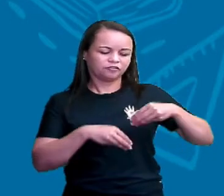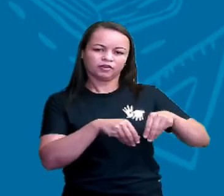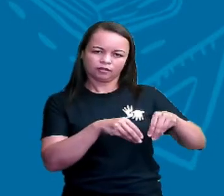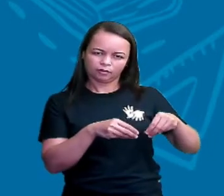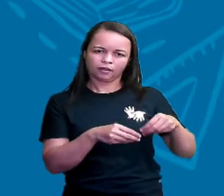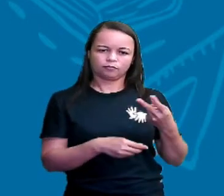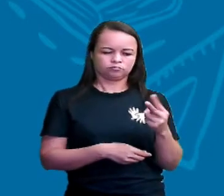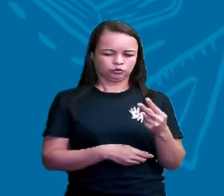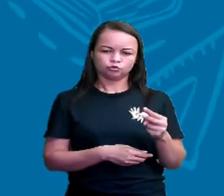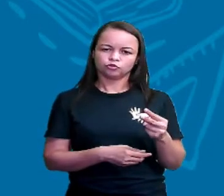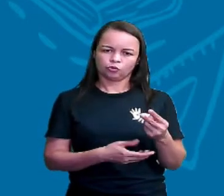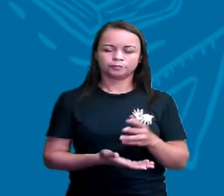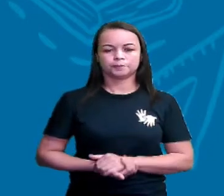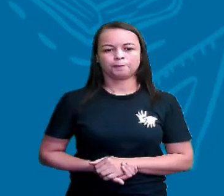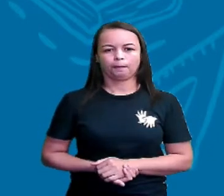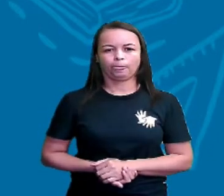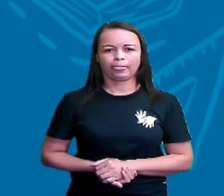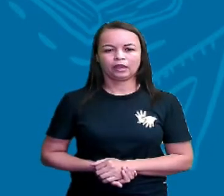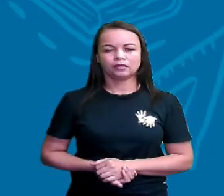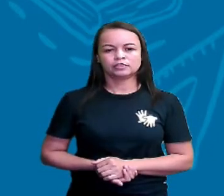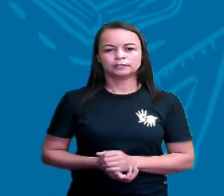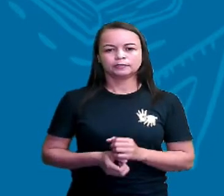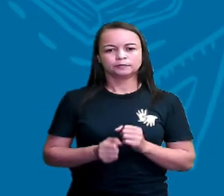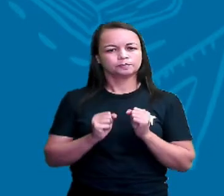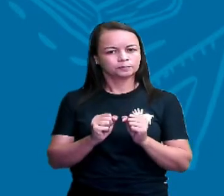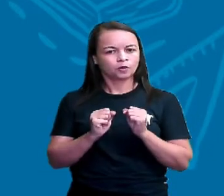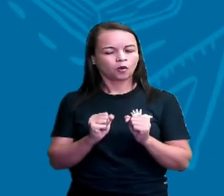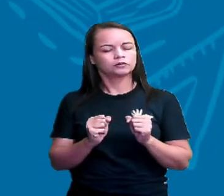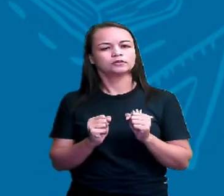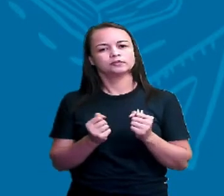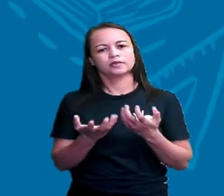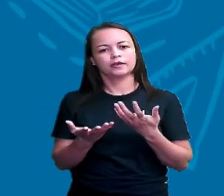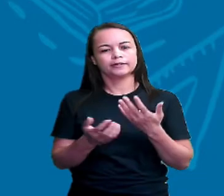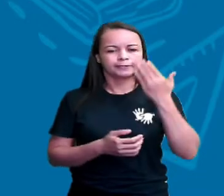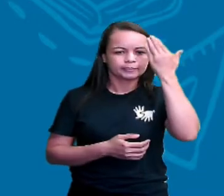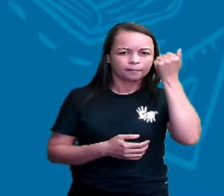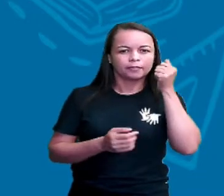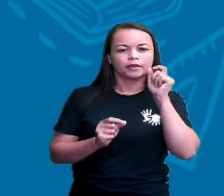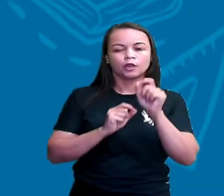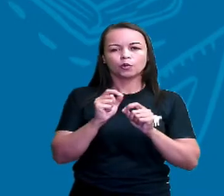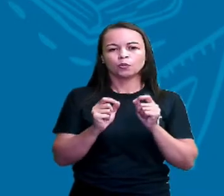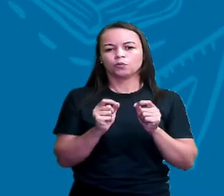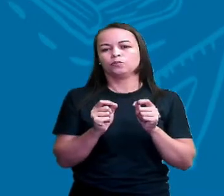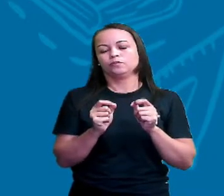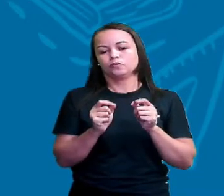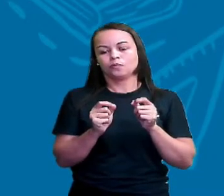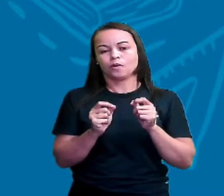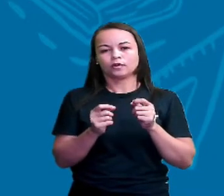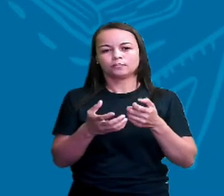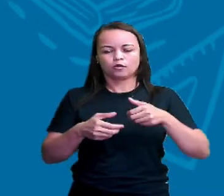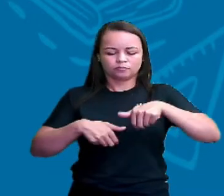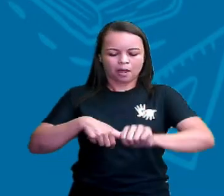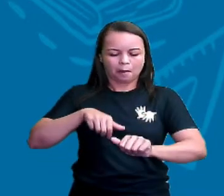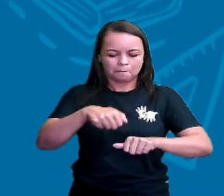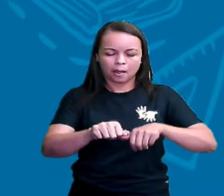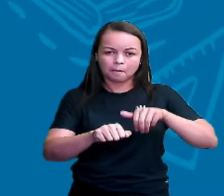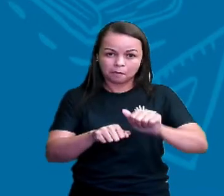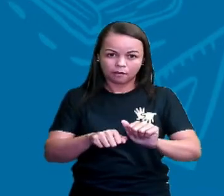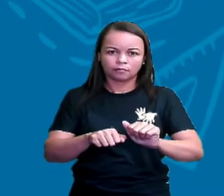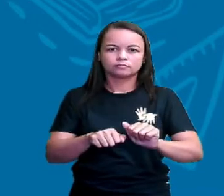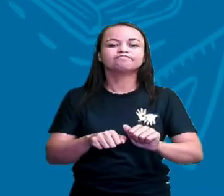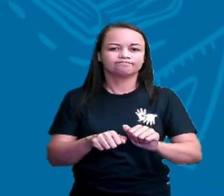certo? É possível identificar um animal através da sua pegada. Lembram do texto que nós